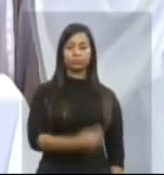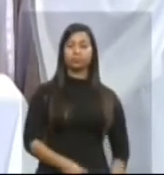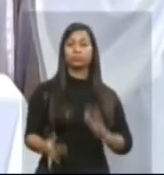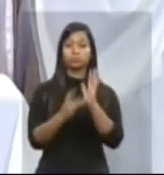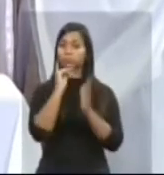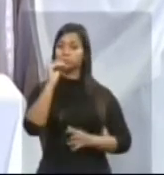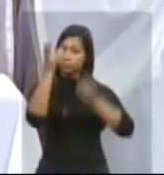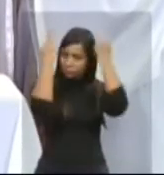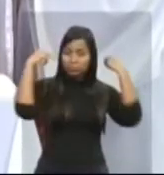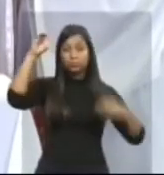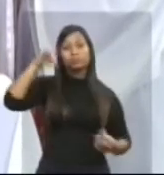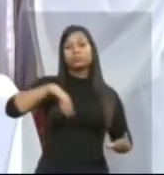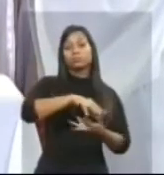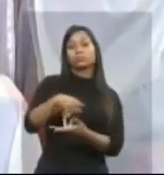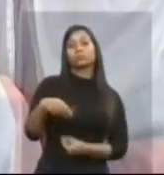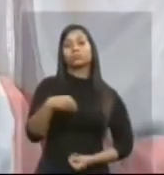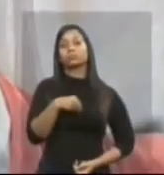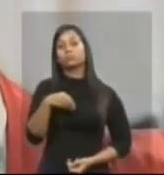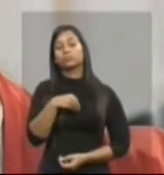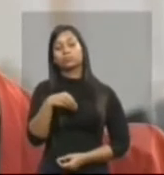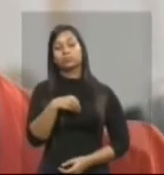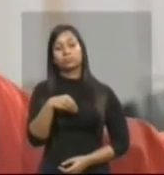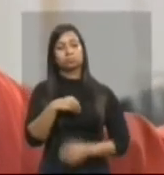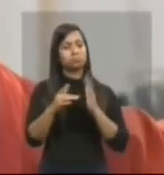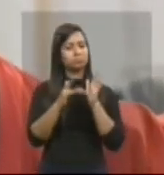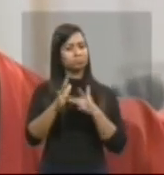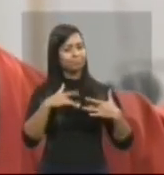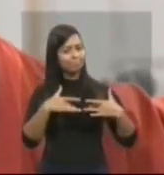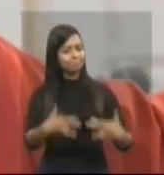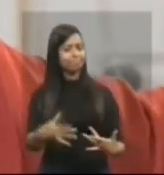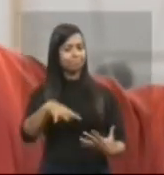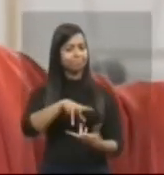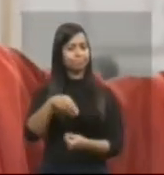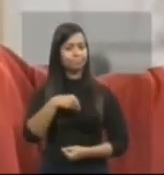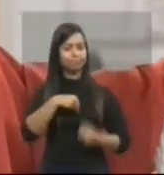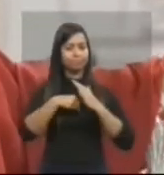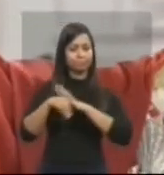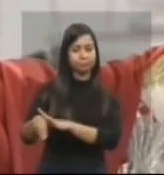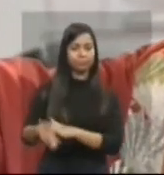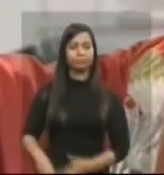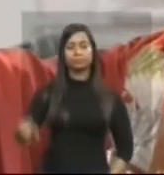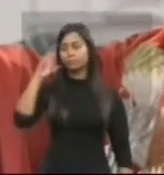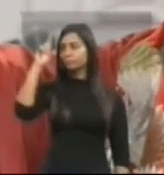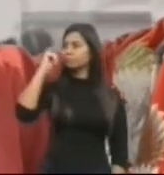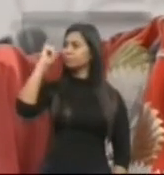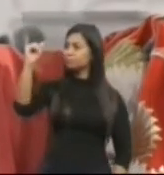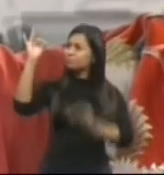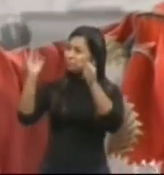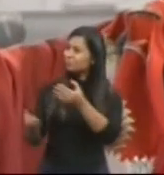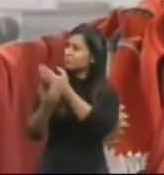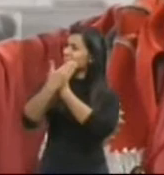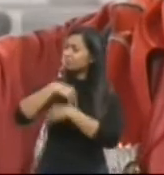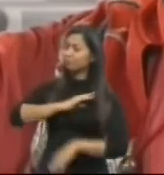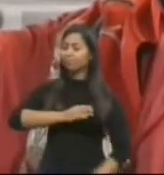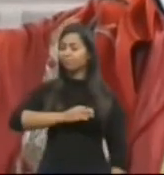Jesus. Eis o Cordeiro de Deus, Jesus, misericórdia, que tira o pecado do mundo. Senhor, eu